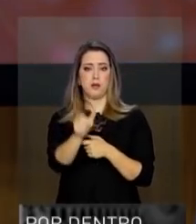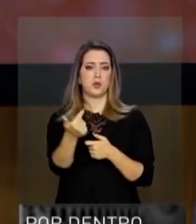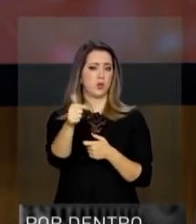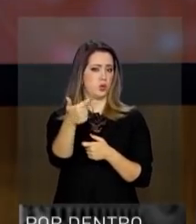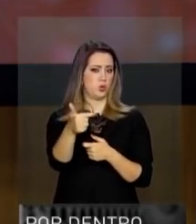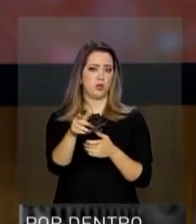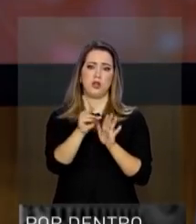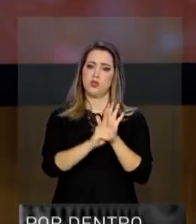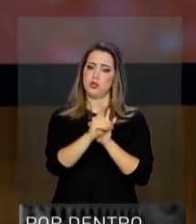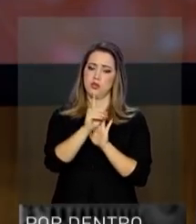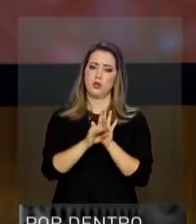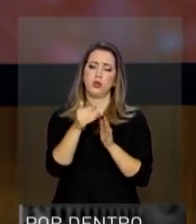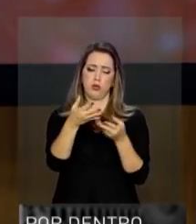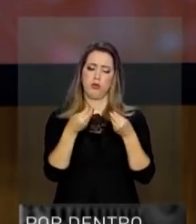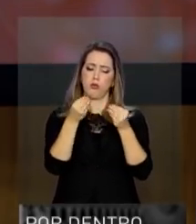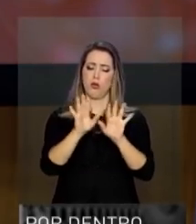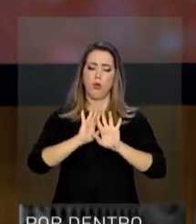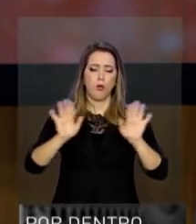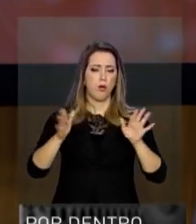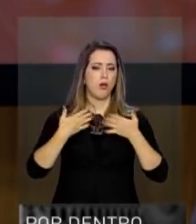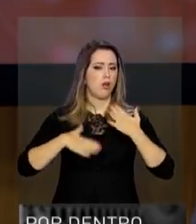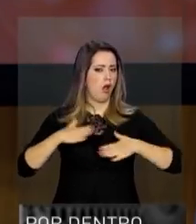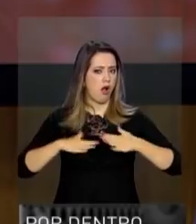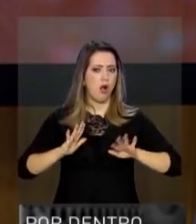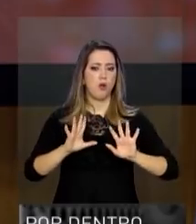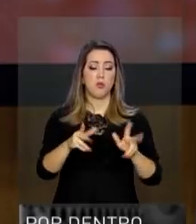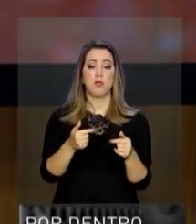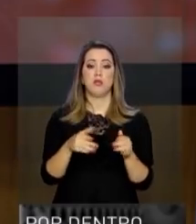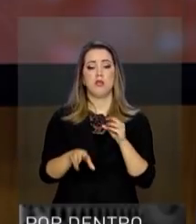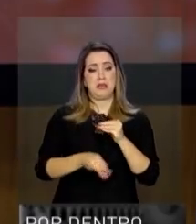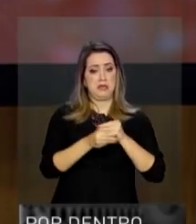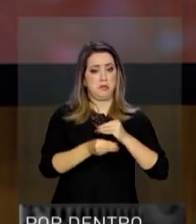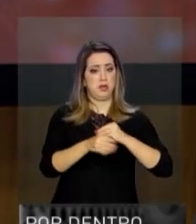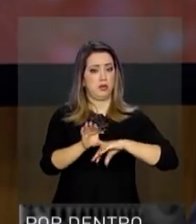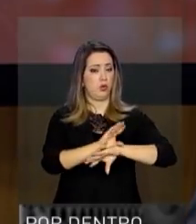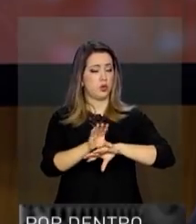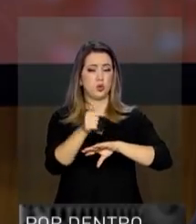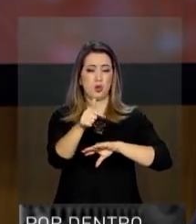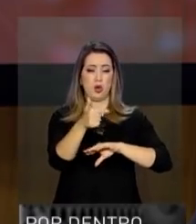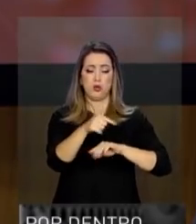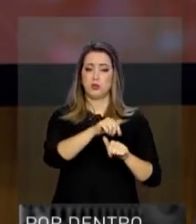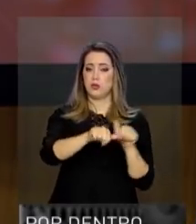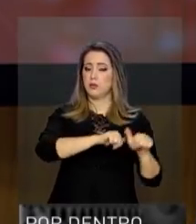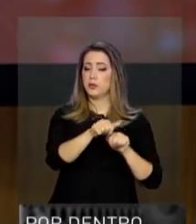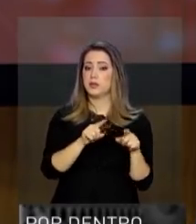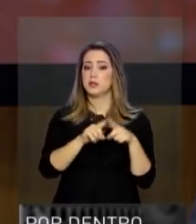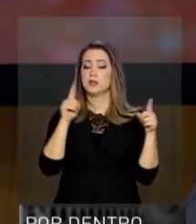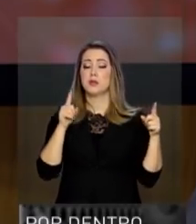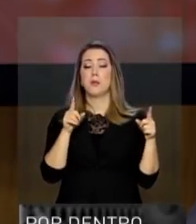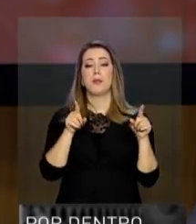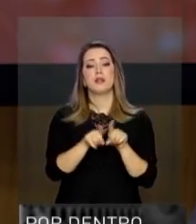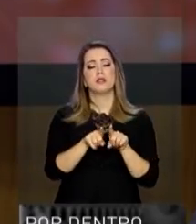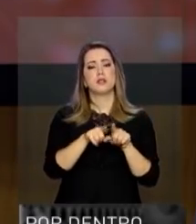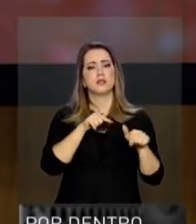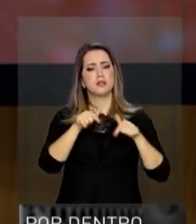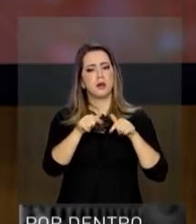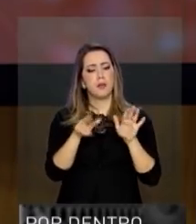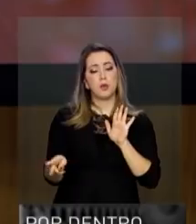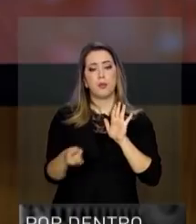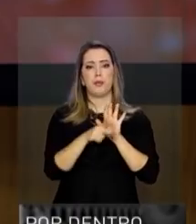direito. Então fique tranquilo, essa reforma não cuida dessa questão, mas sim uma questão operacional que continuará